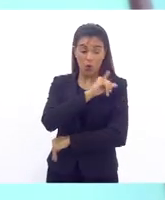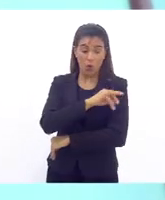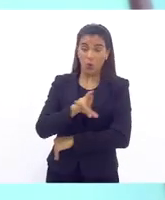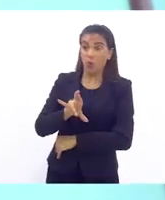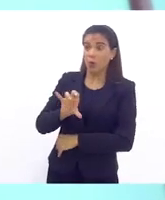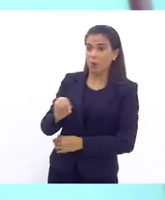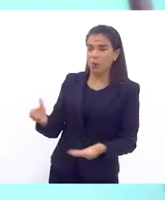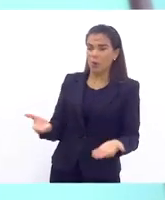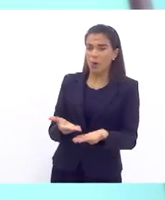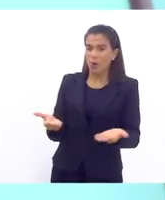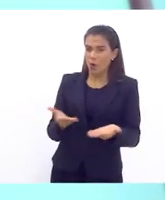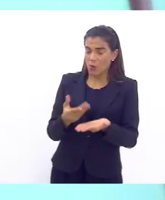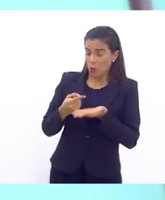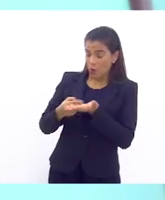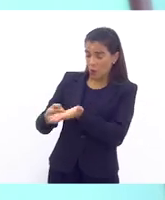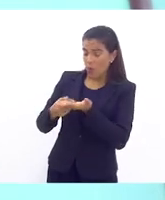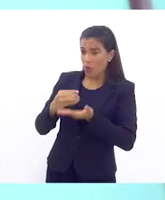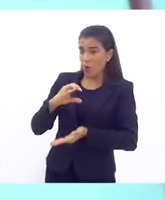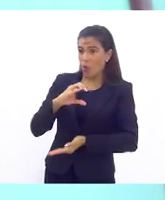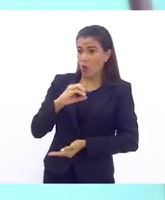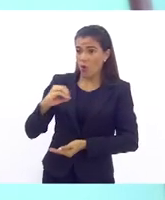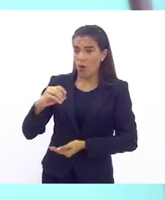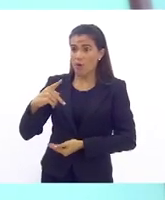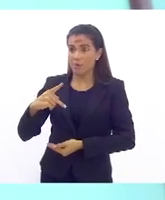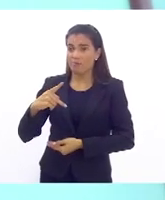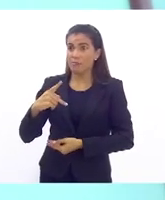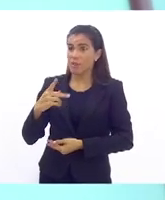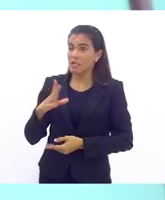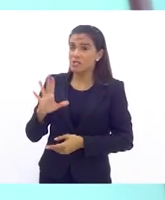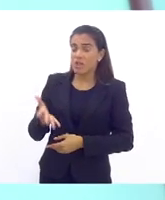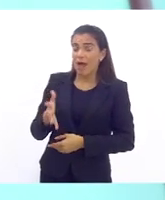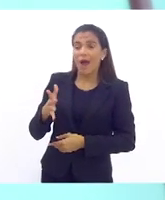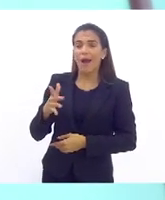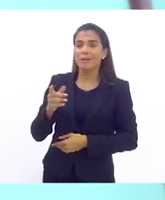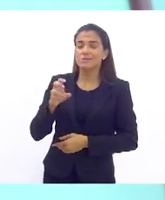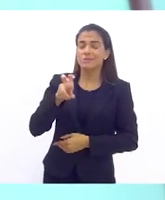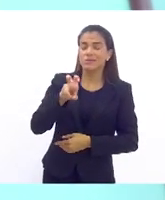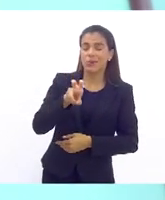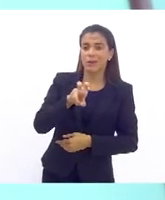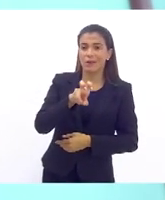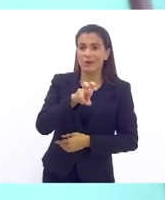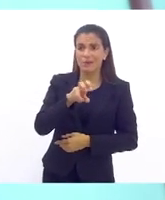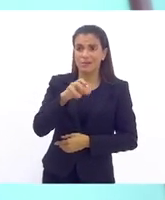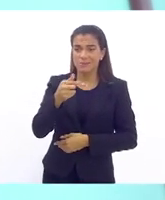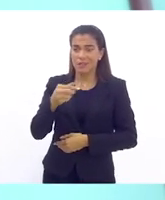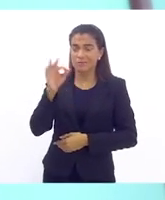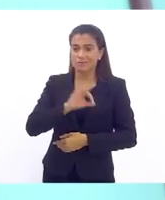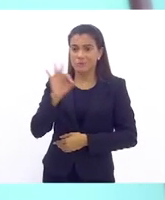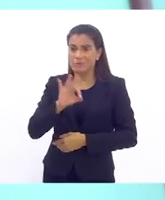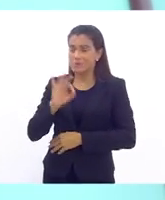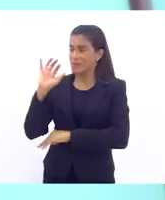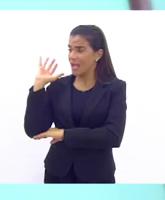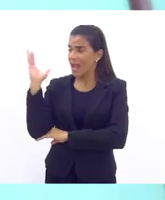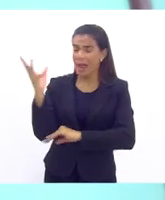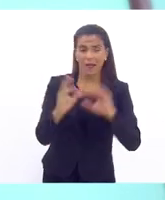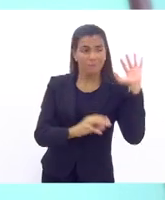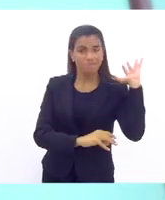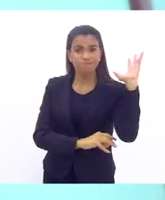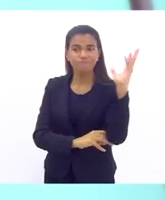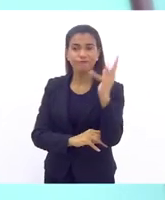do compromisso da cop de 30% de área florestada Rio de Janeiro já cumpriu nós temos essas áreas protegidas